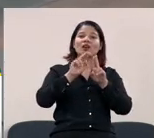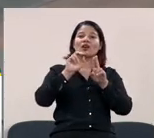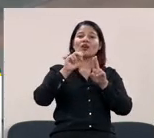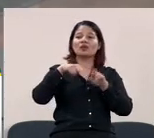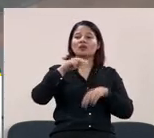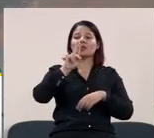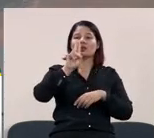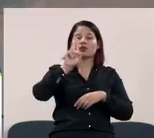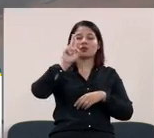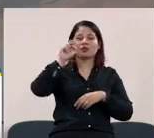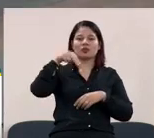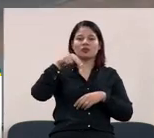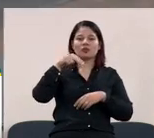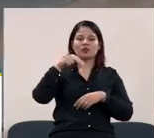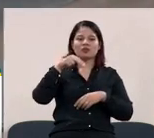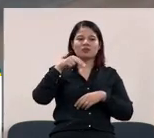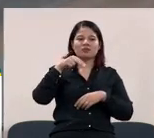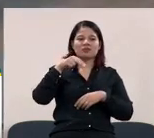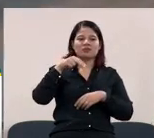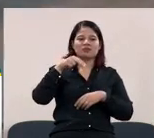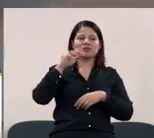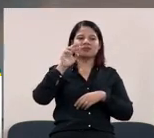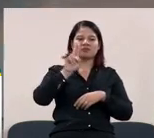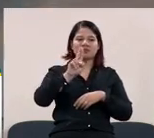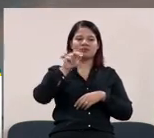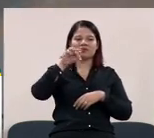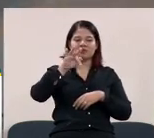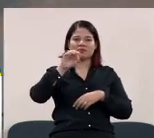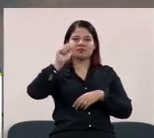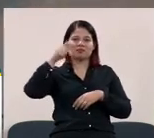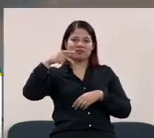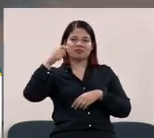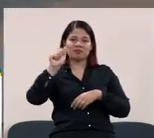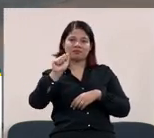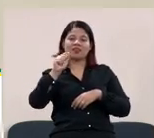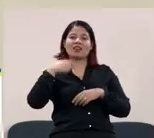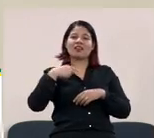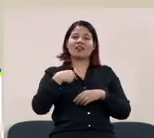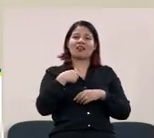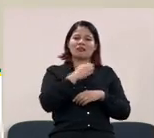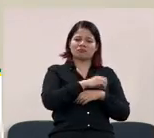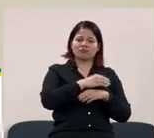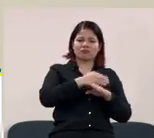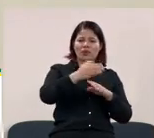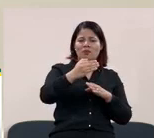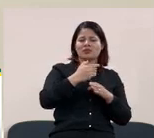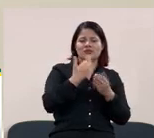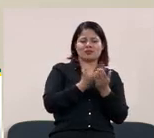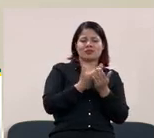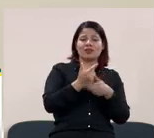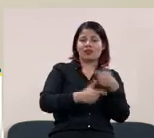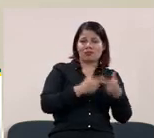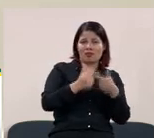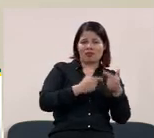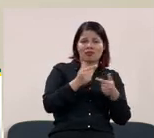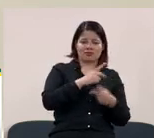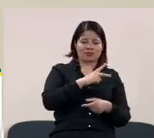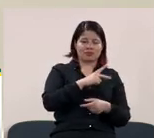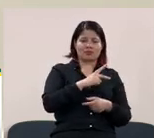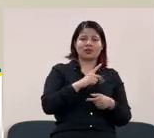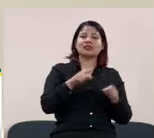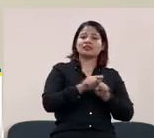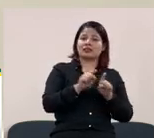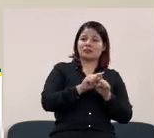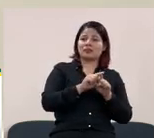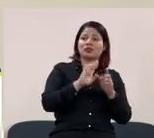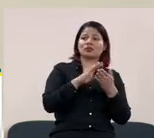do serviço público, desde o zero até a faculdade. Tudo serviço público. Então, graças a Deus, essa carteirinha me ajudou muito a